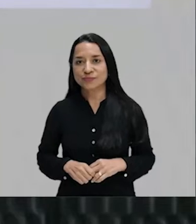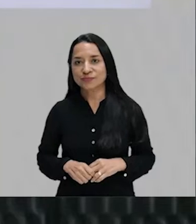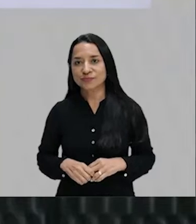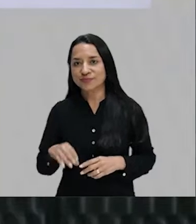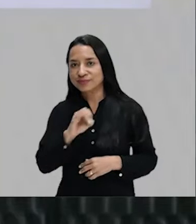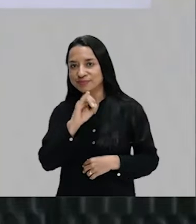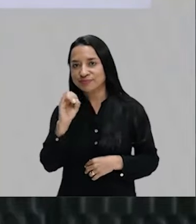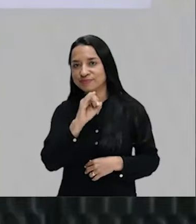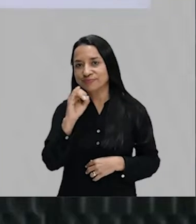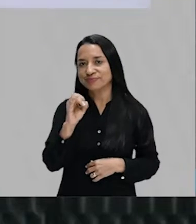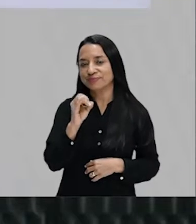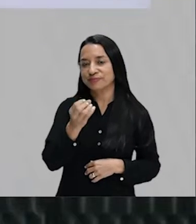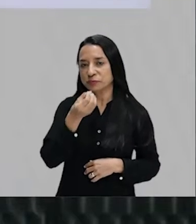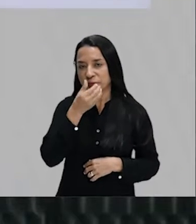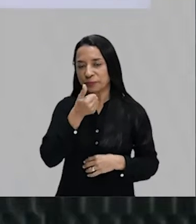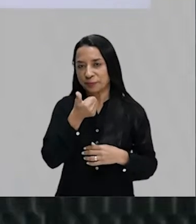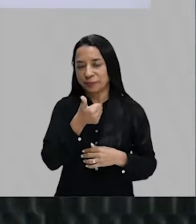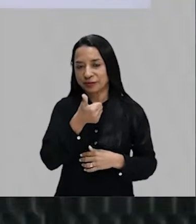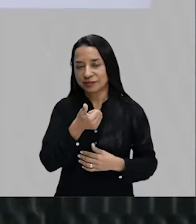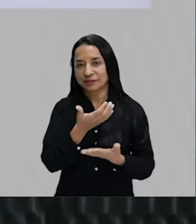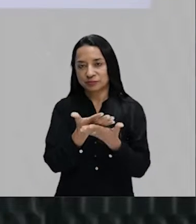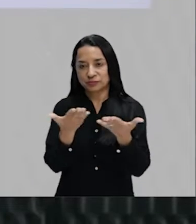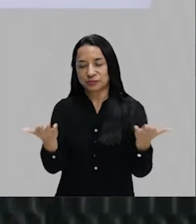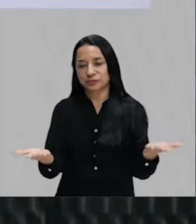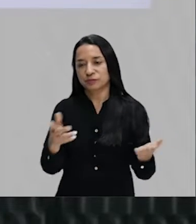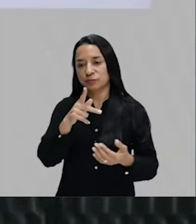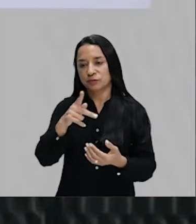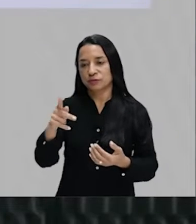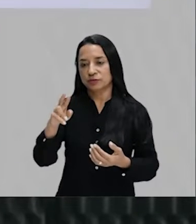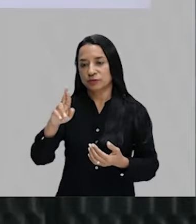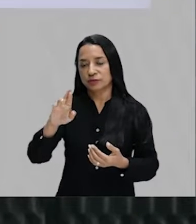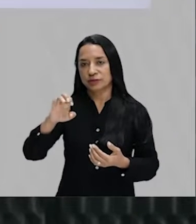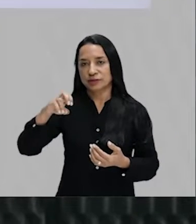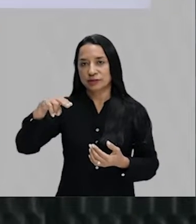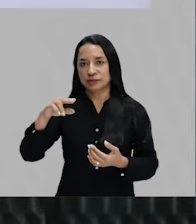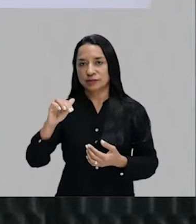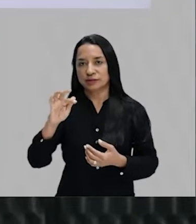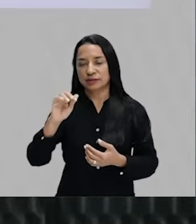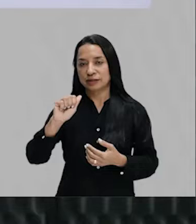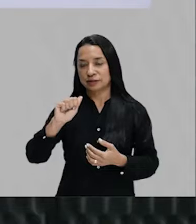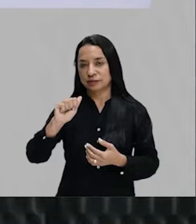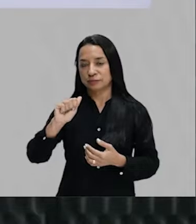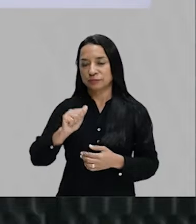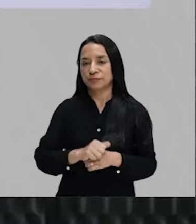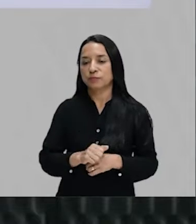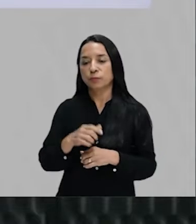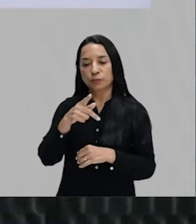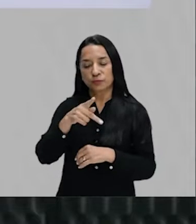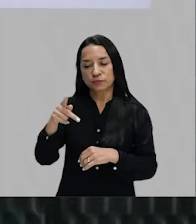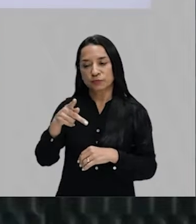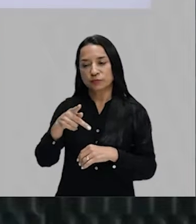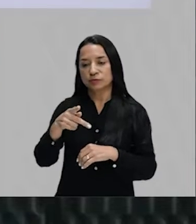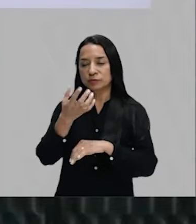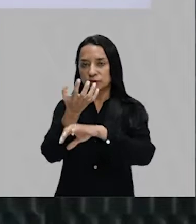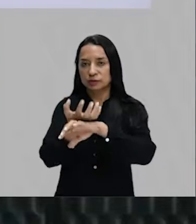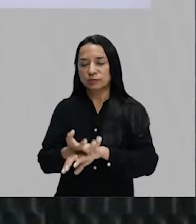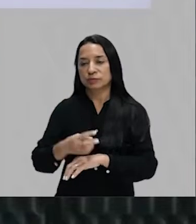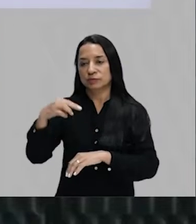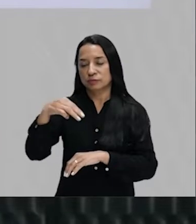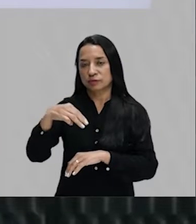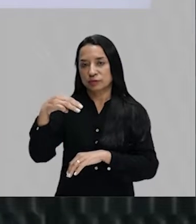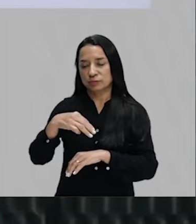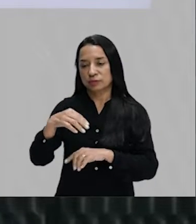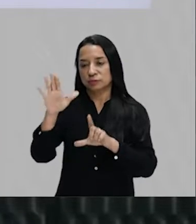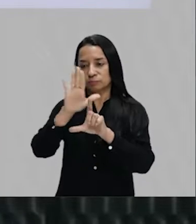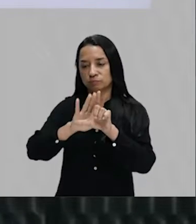e aí meus amores tudo bem com vocês eu sou professora Renata Félix tua professora de matemática da plataforma Gonçalves